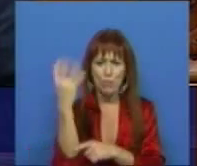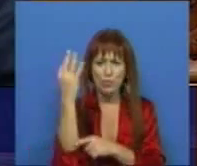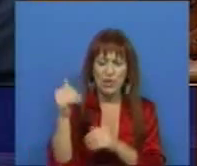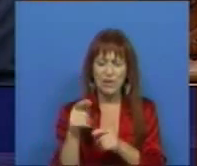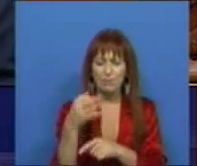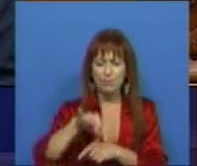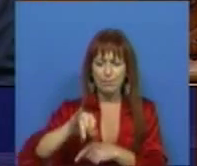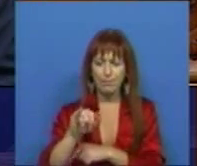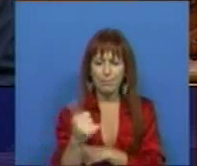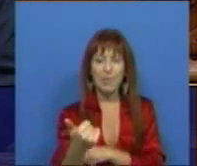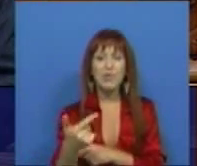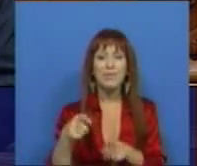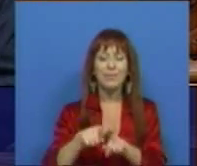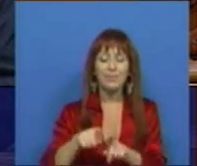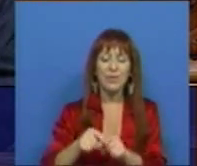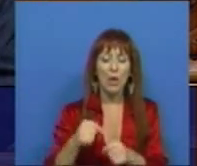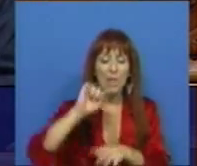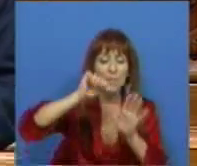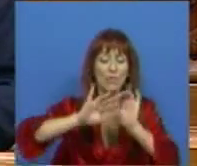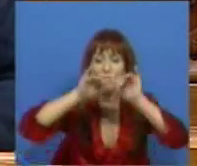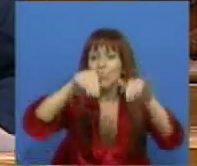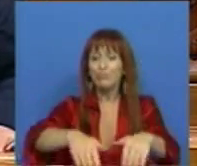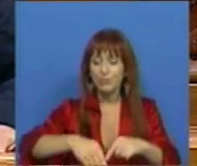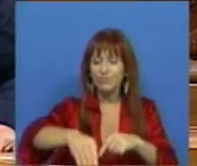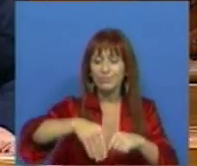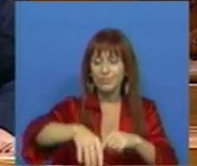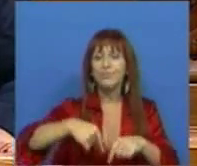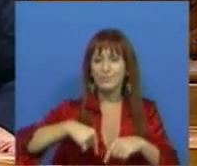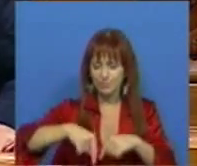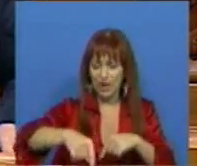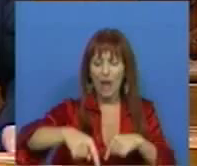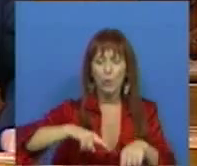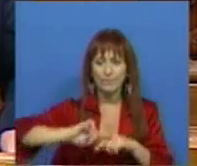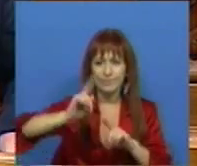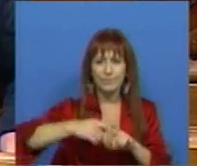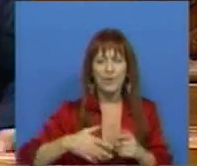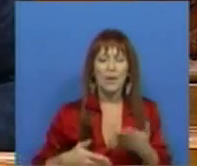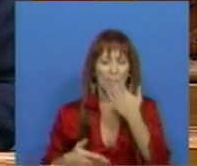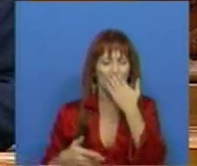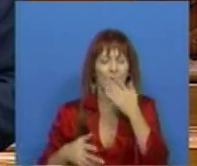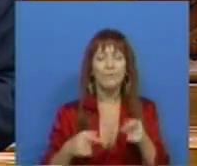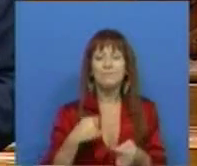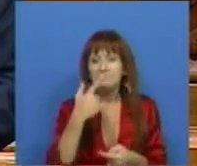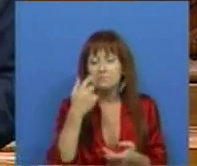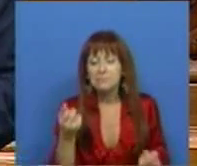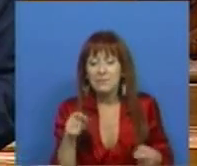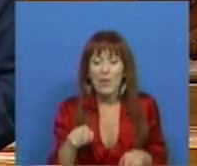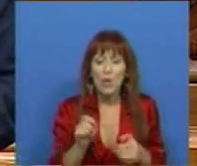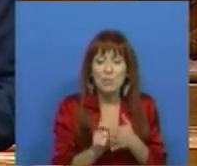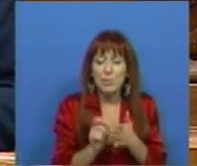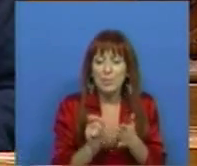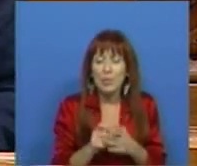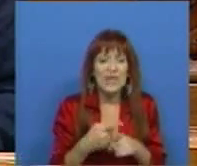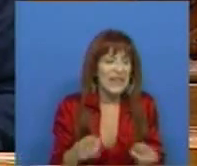1% do produto e estará em profunda recessão no corrente ano. Ora, só aparentemente estes indicadores